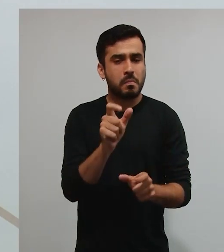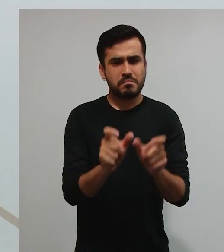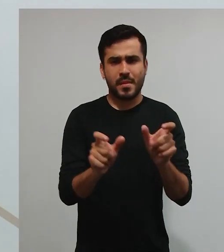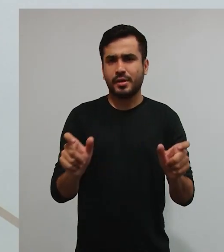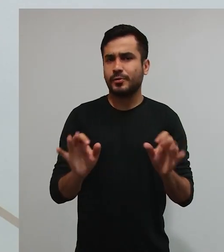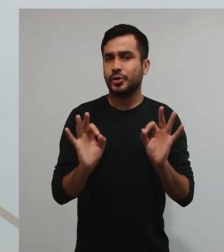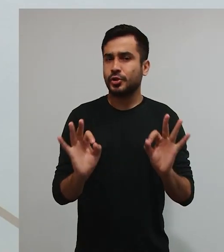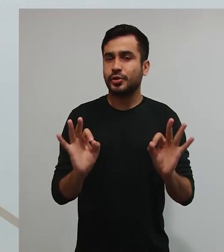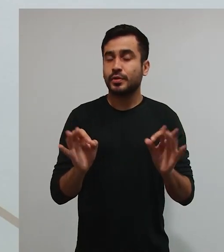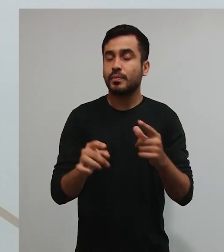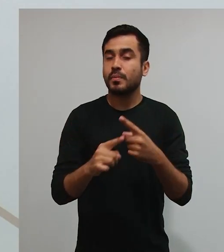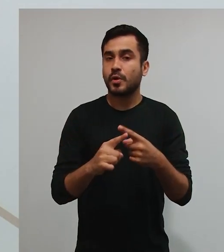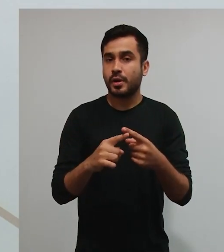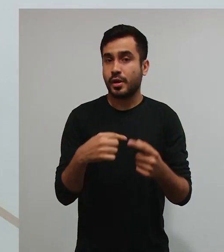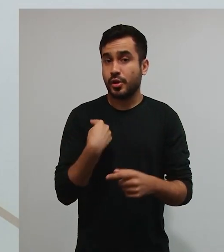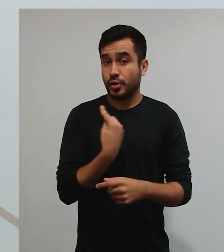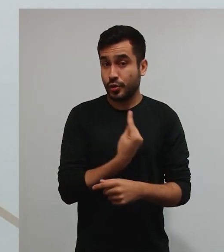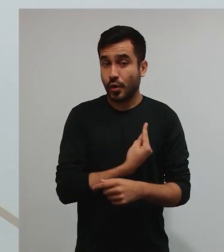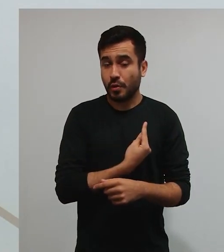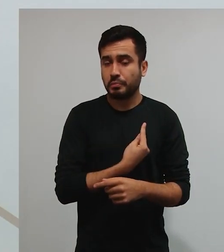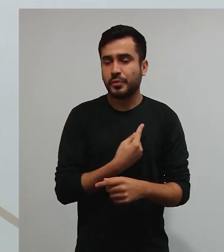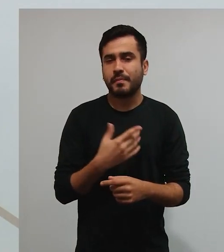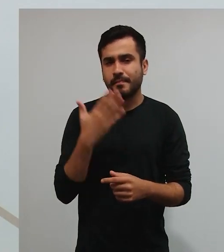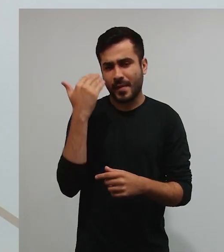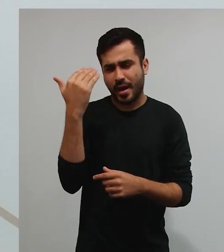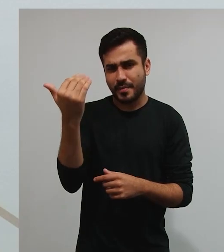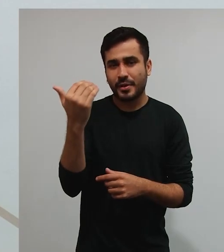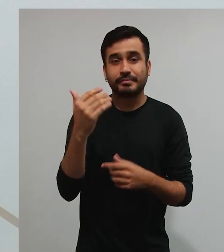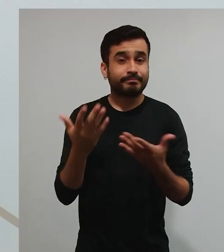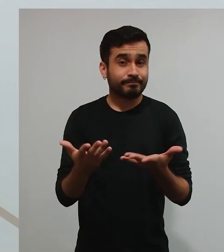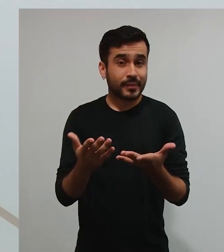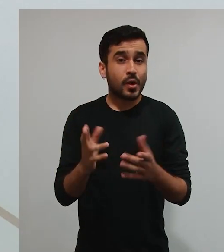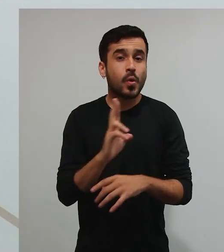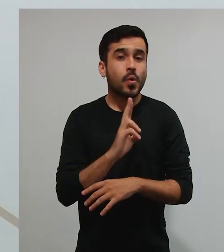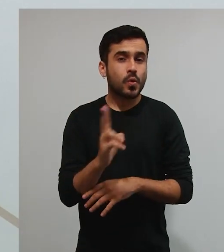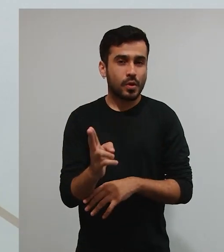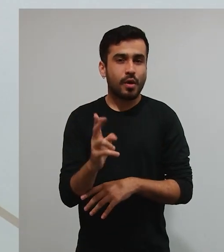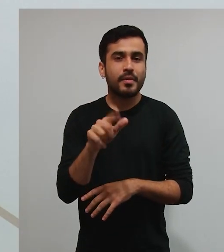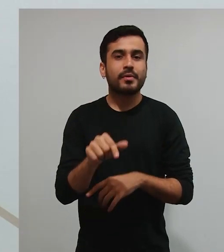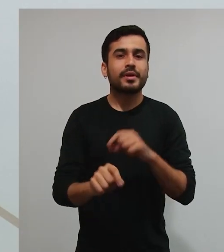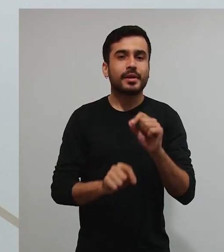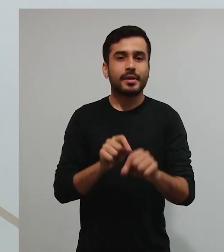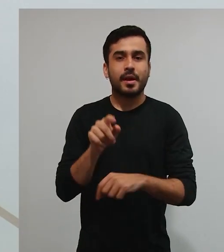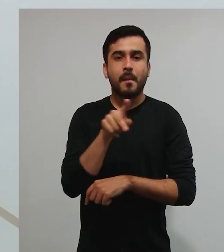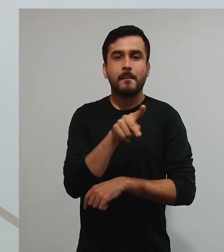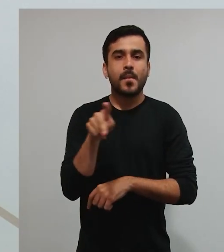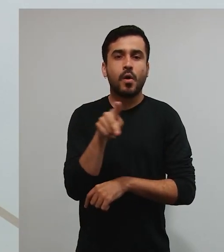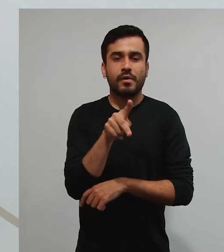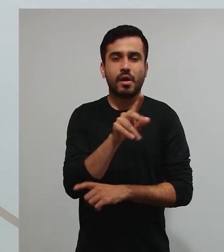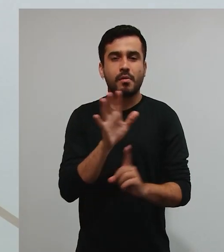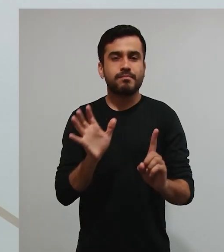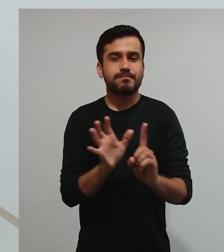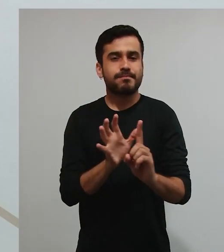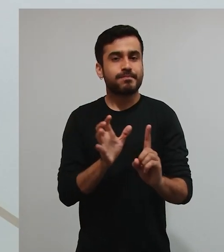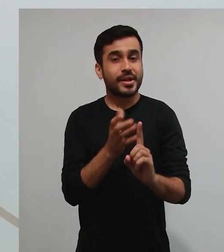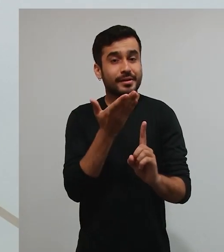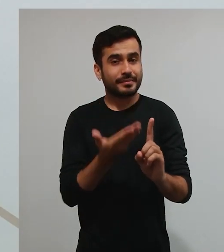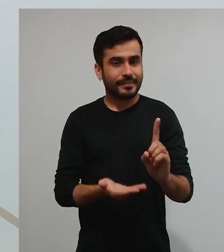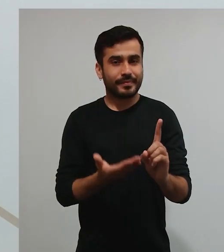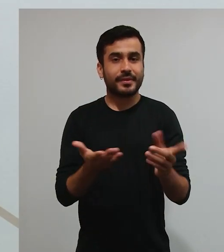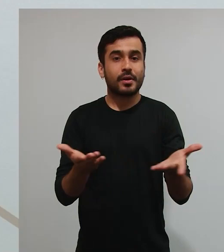Barbosa. Juntinhos estamos na jornada de práticas colaborativas de estudos em grupo. E iniciamos uma